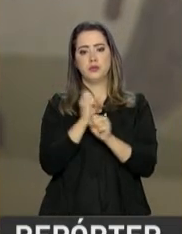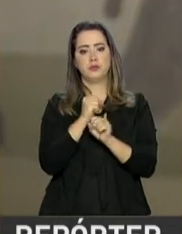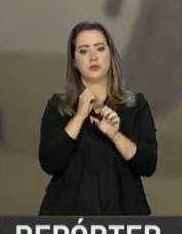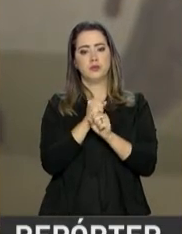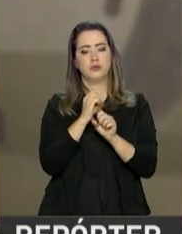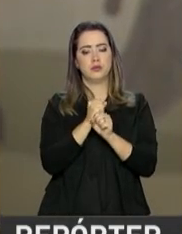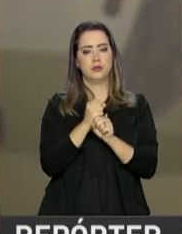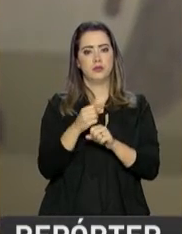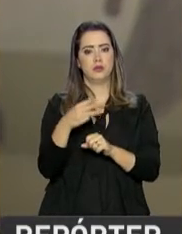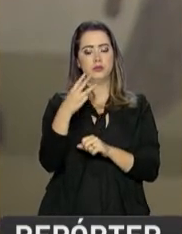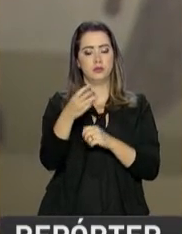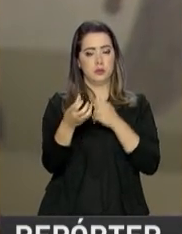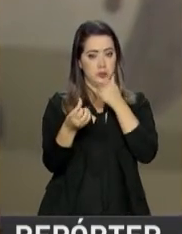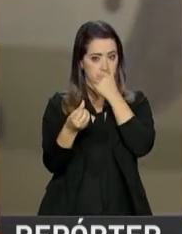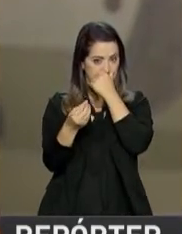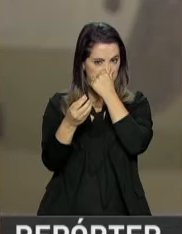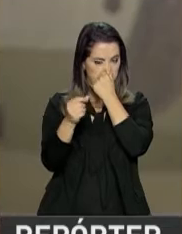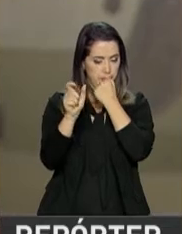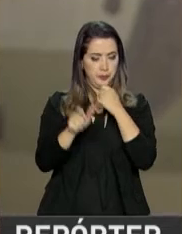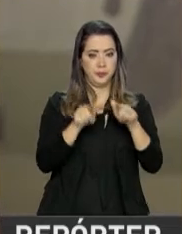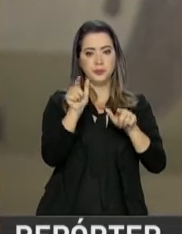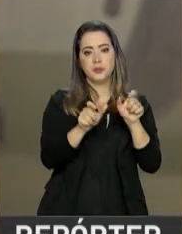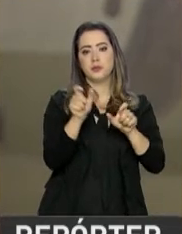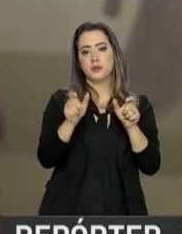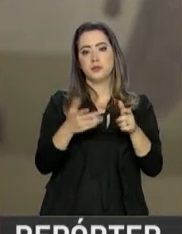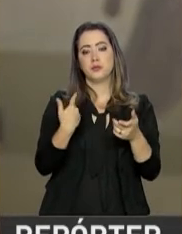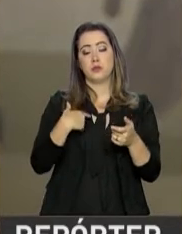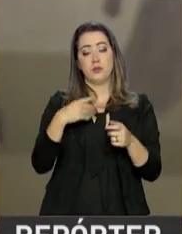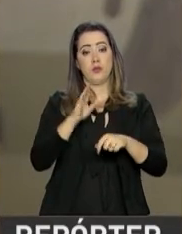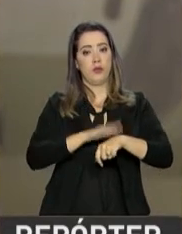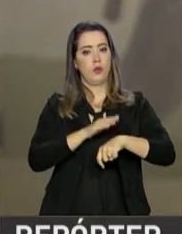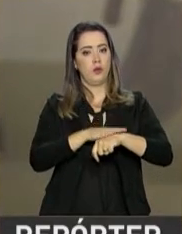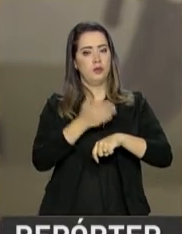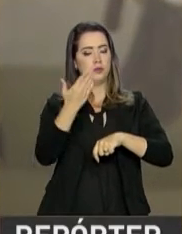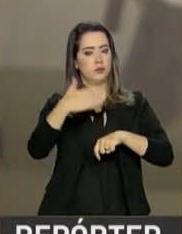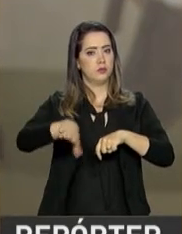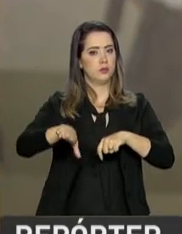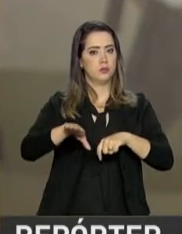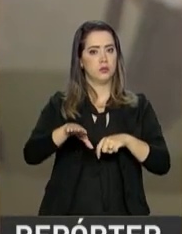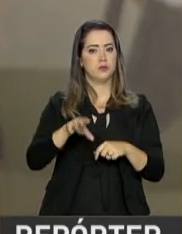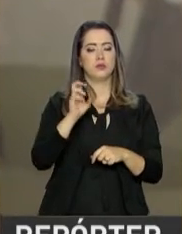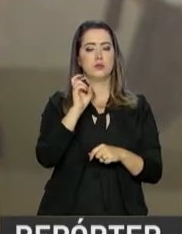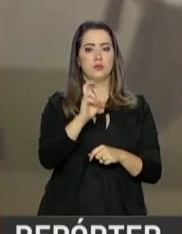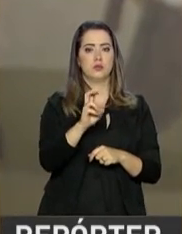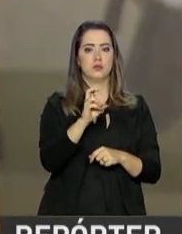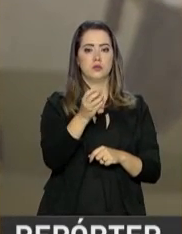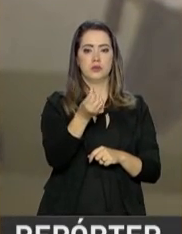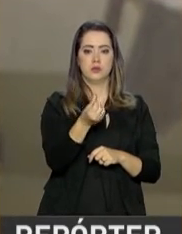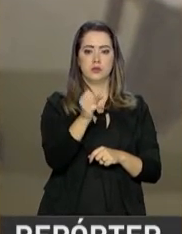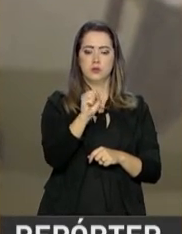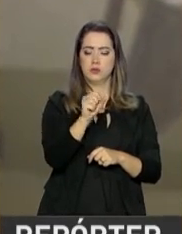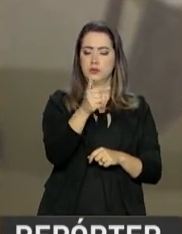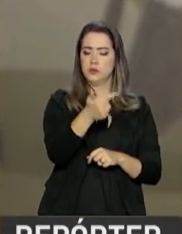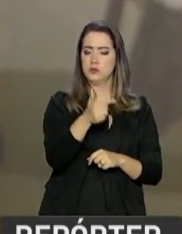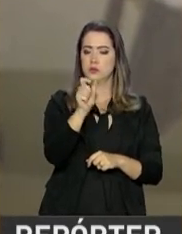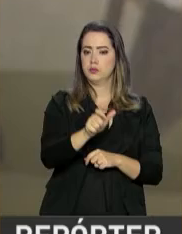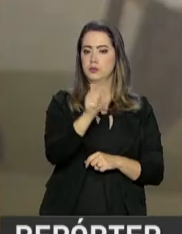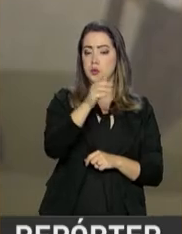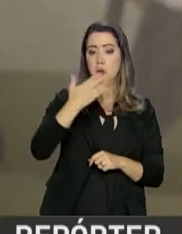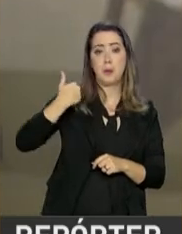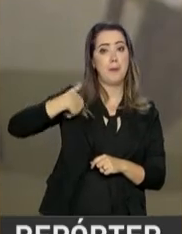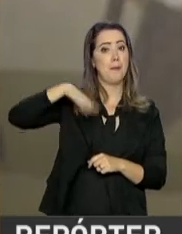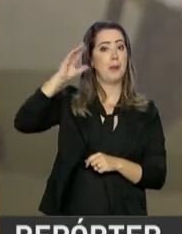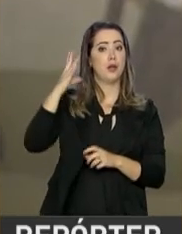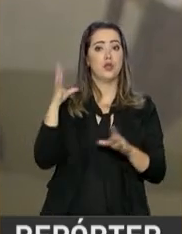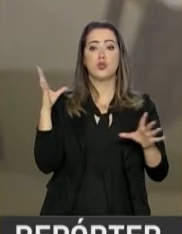e no regime de tempo parcial foram 5762 admissões com saldo de mais de duas